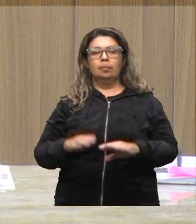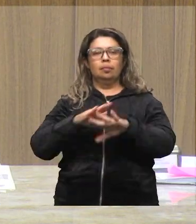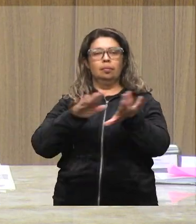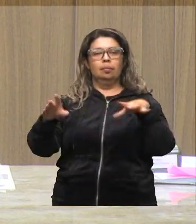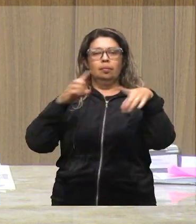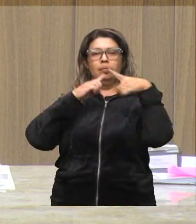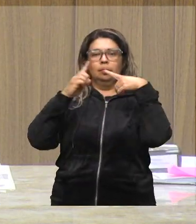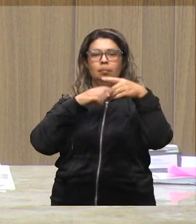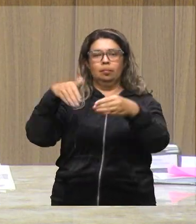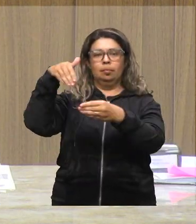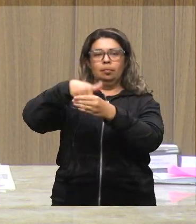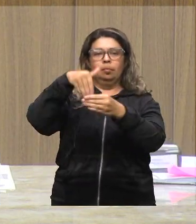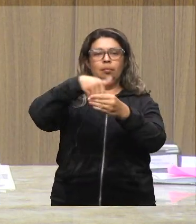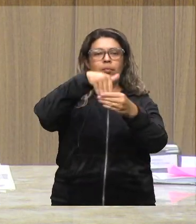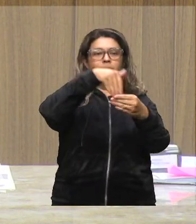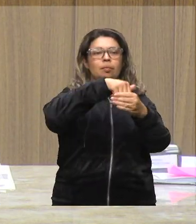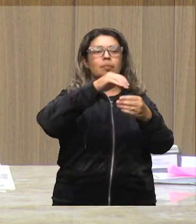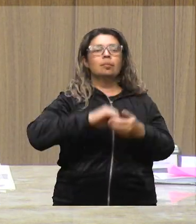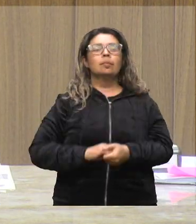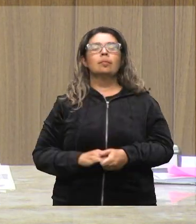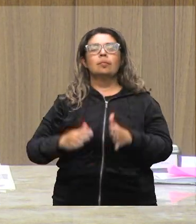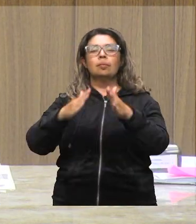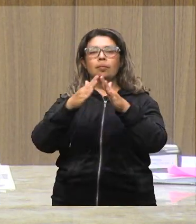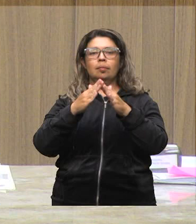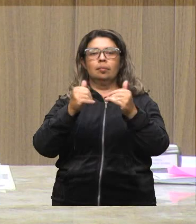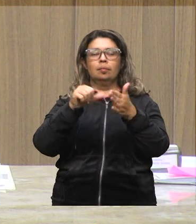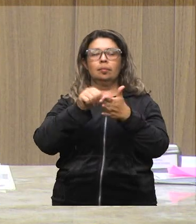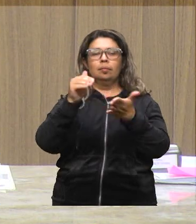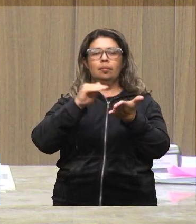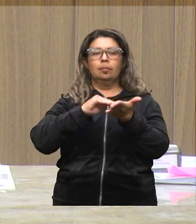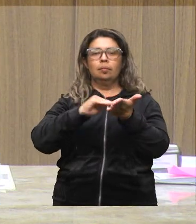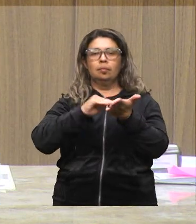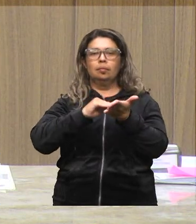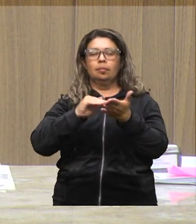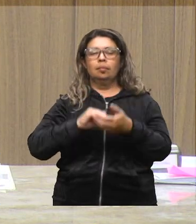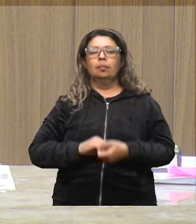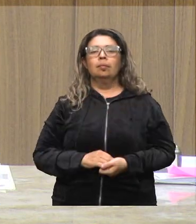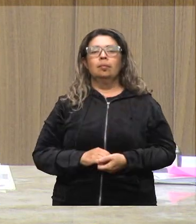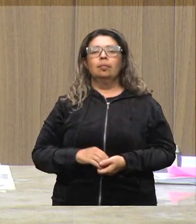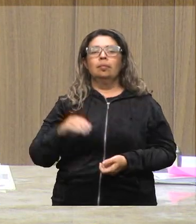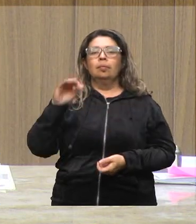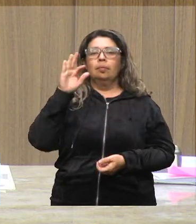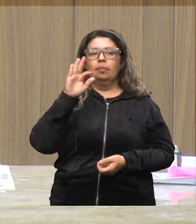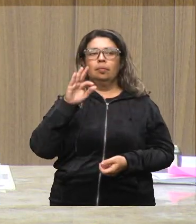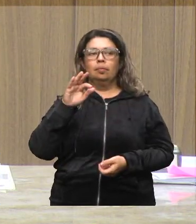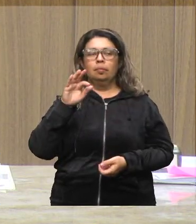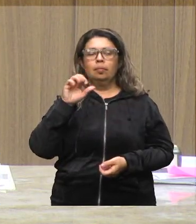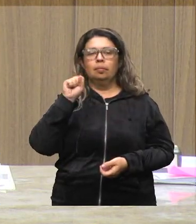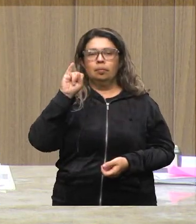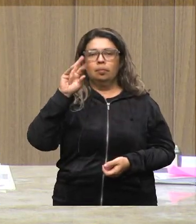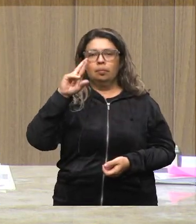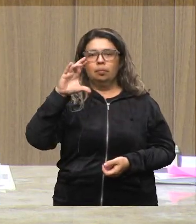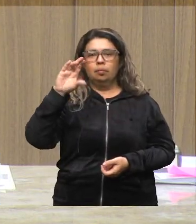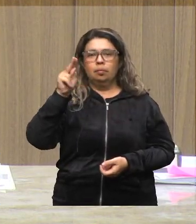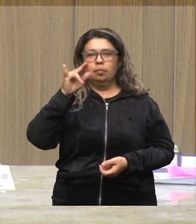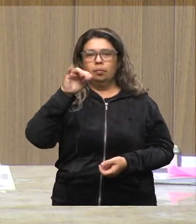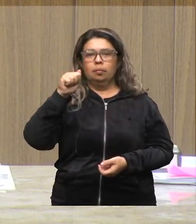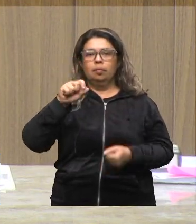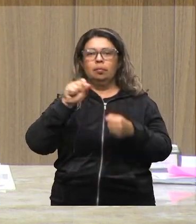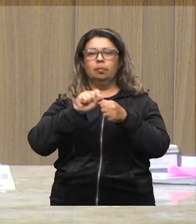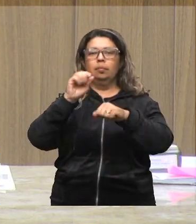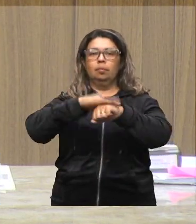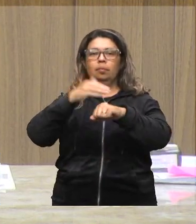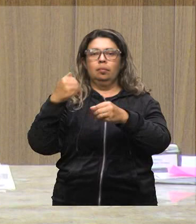encerrada a discussão, em votação. Solicito ao primeiro secretário, vereador Fernando Cirque, que proceda à chamada